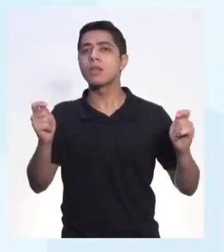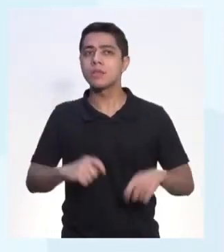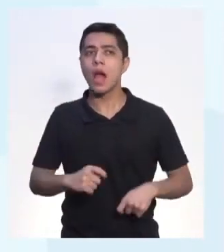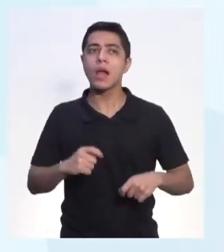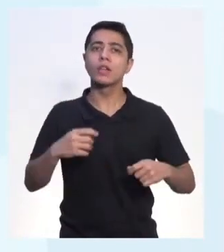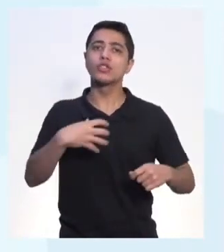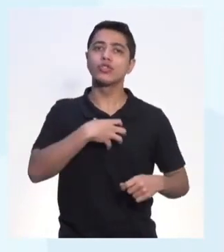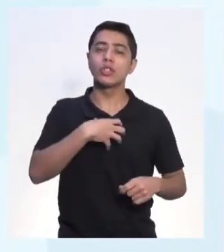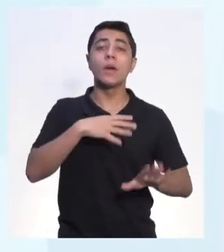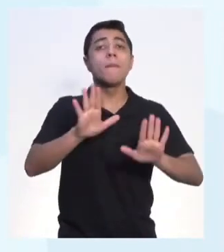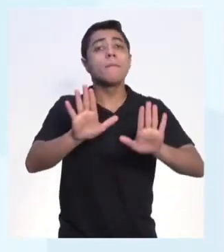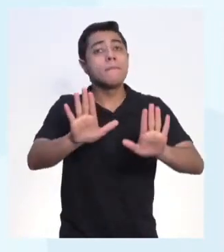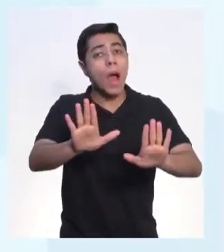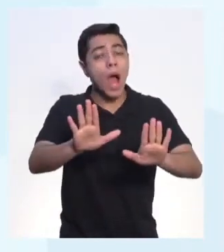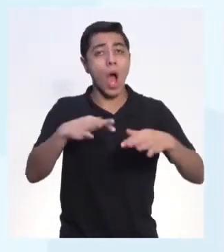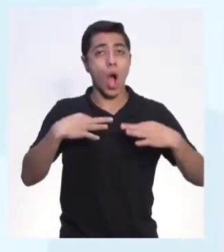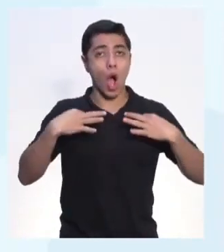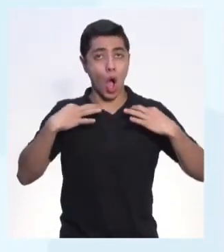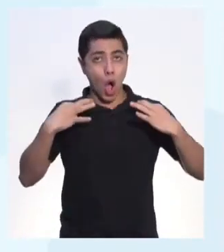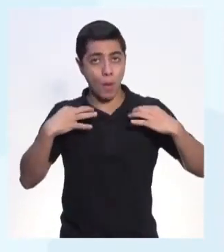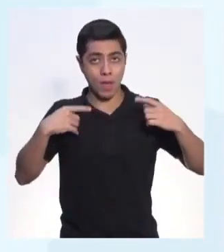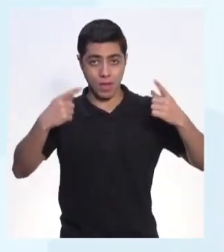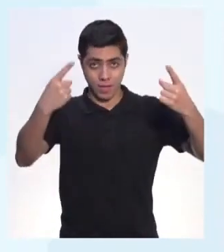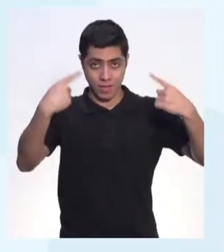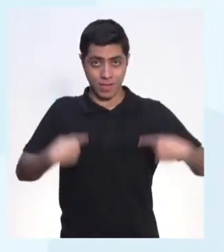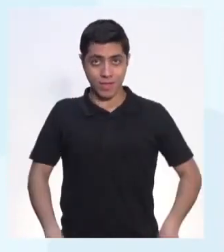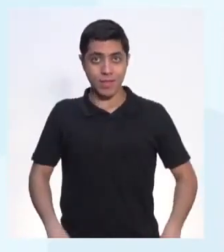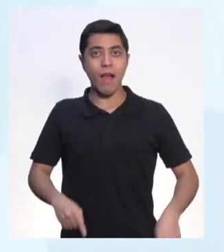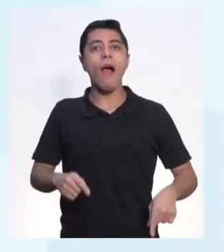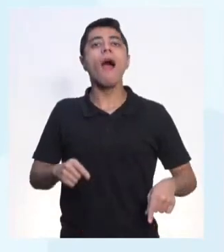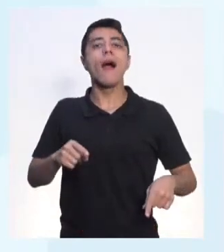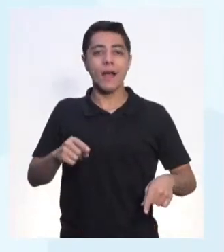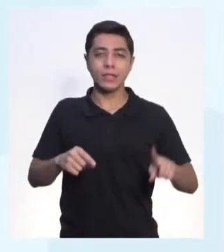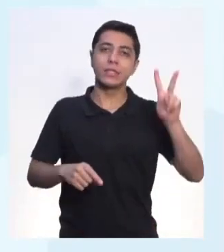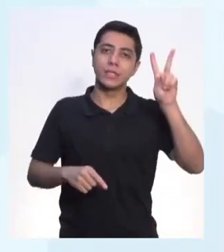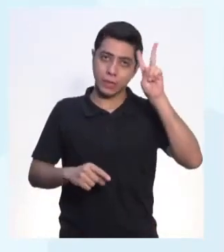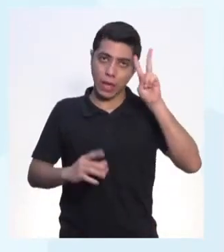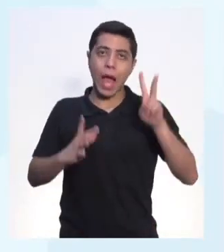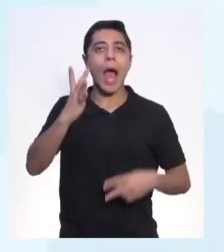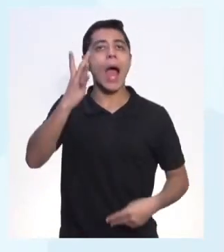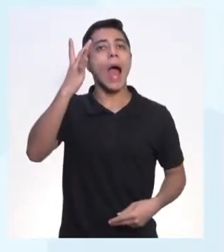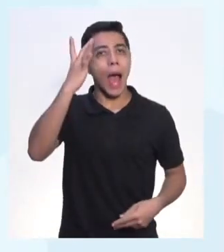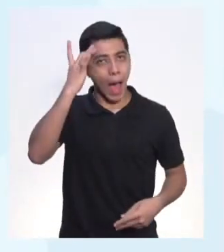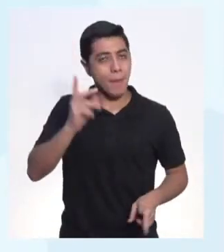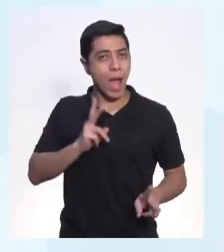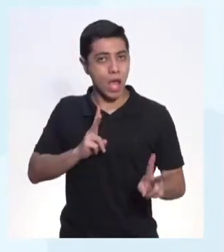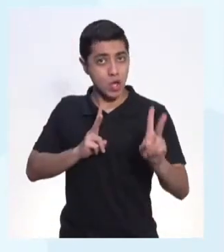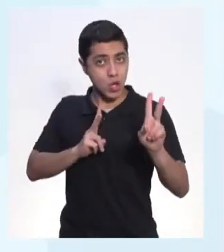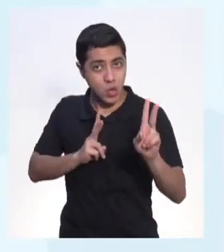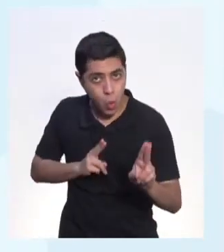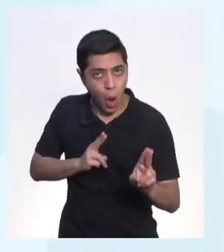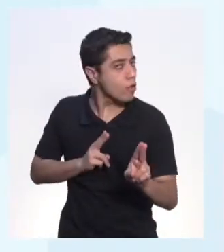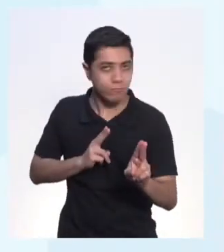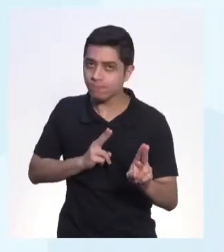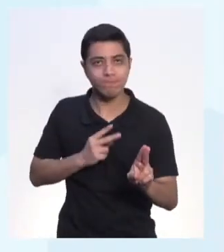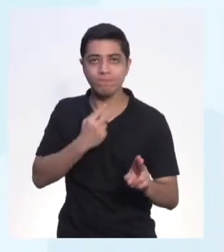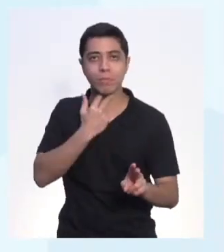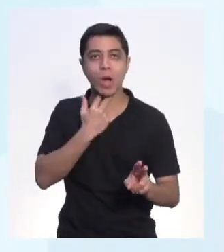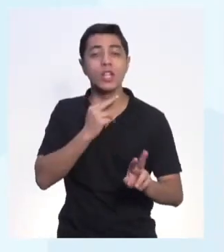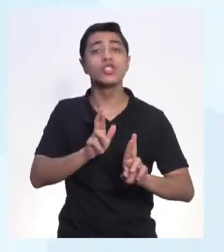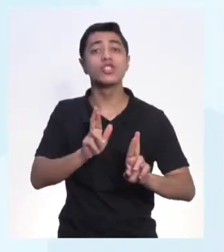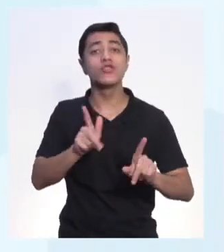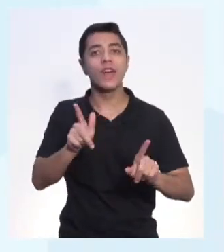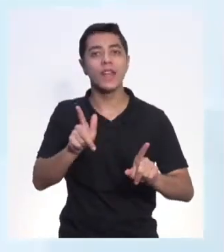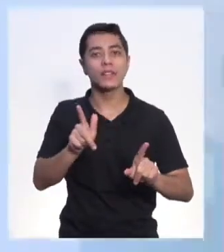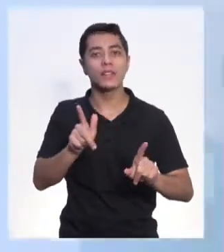não repita o mesmo conjunto no mesmo dia da semana, né? Muito bem. Então,